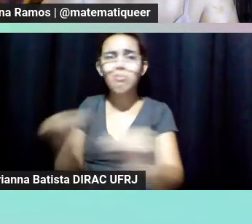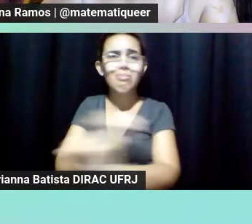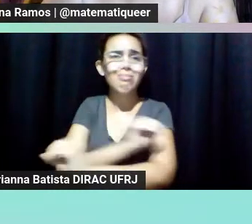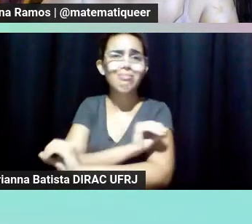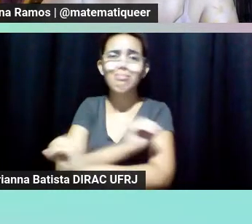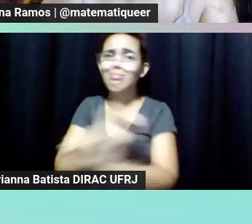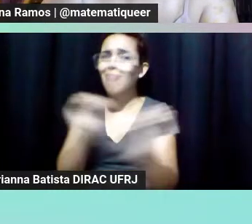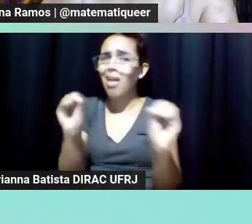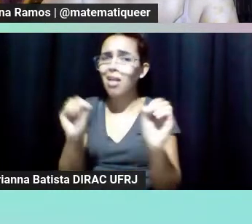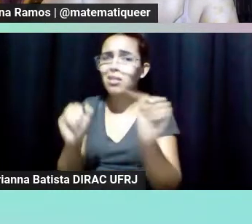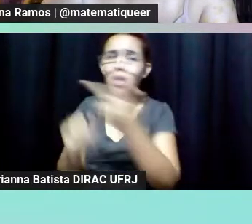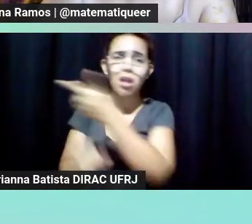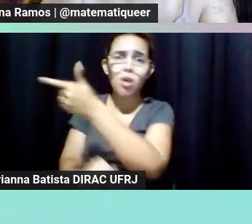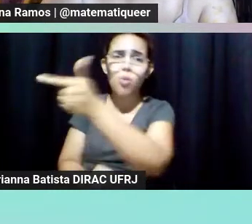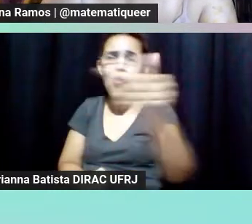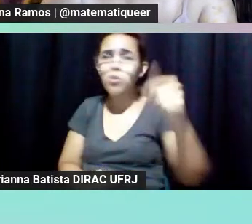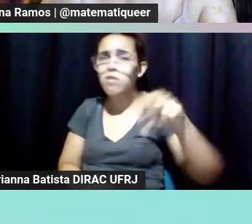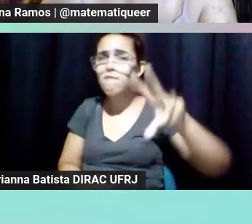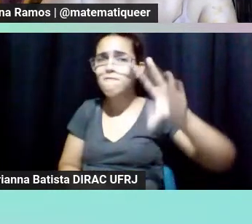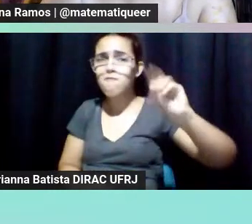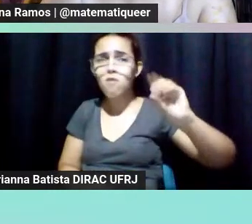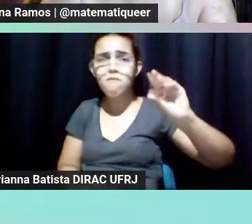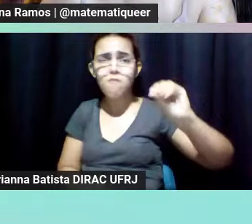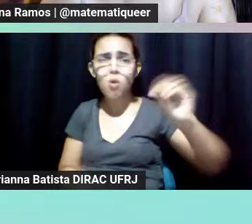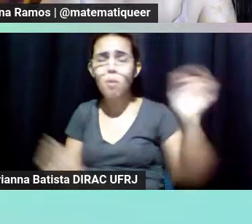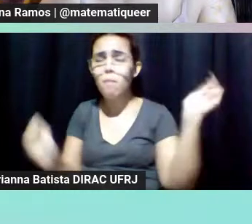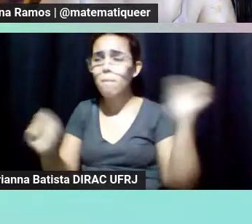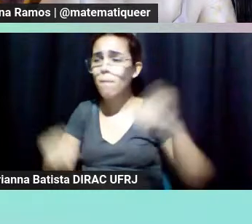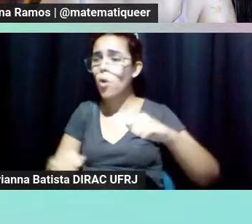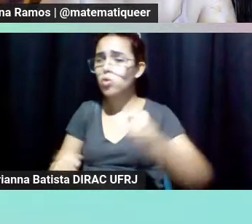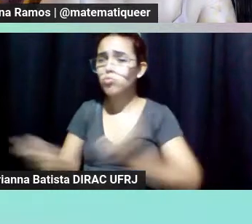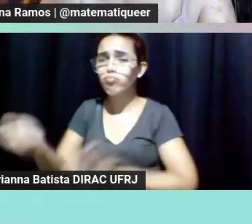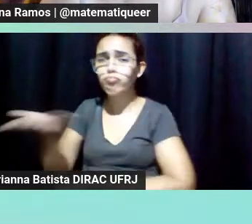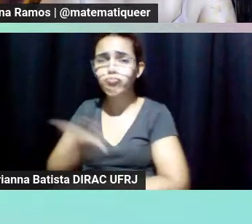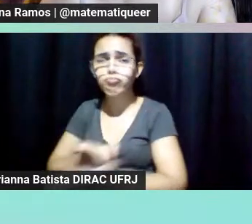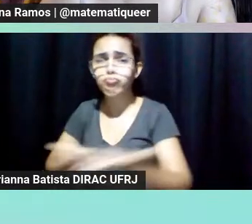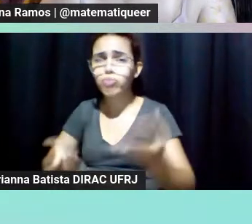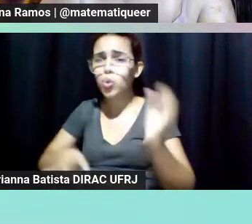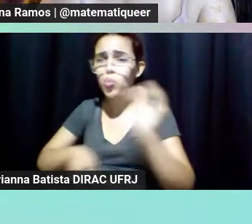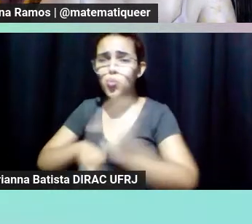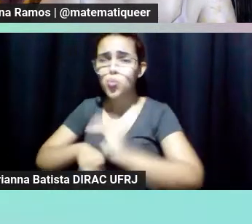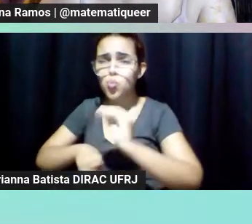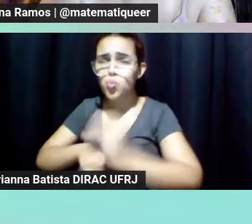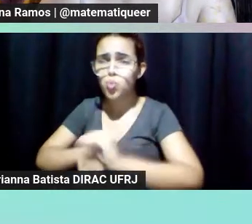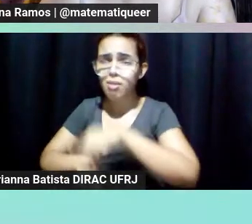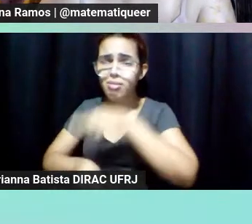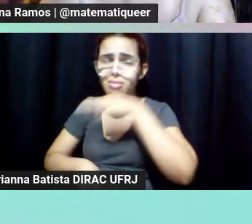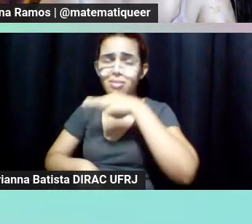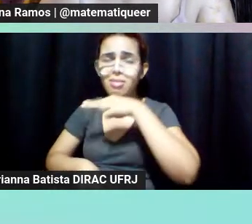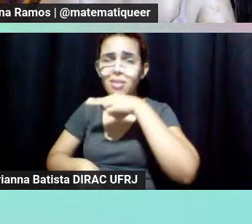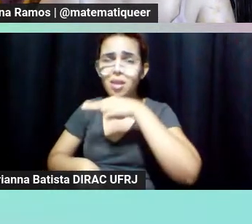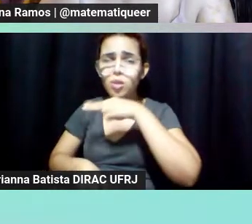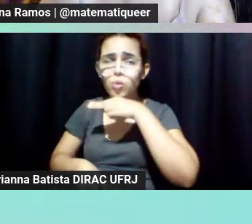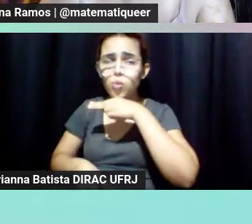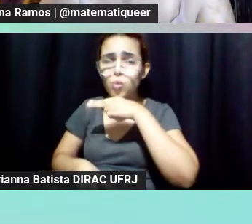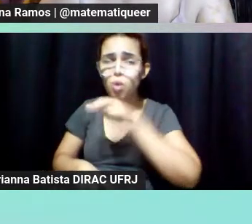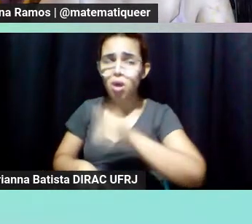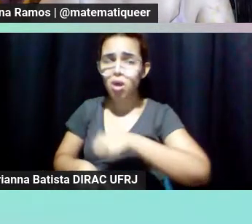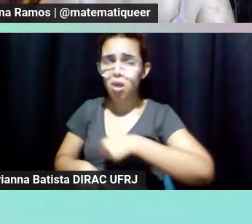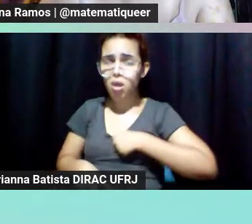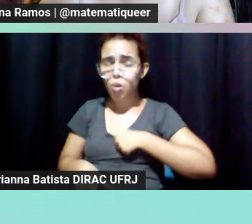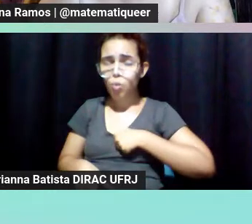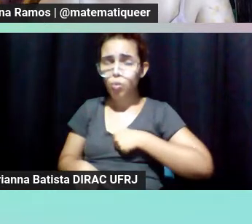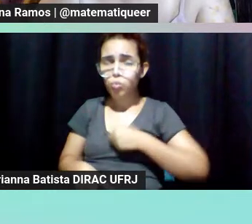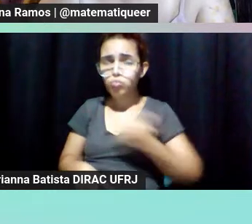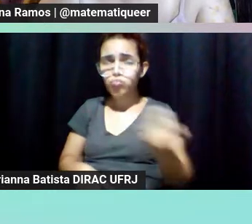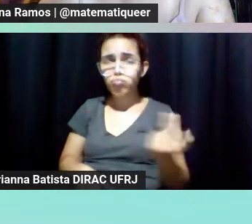os netos e eu não posso ficar com os netos, né? E quando eu chegava de Curitiba, que eu passava aquele finalzinho de